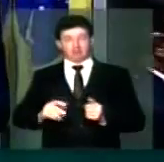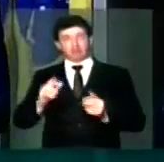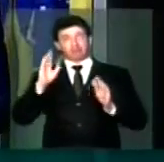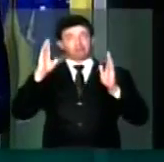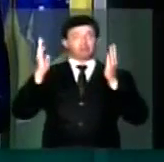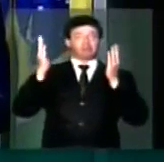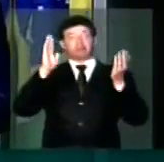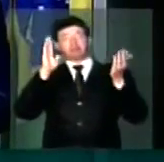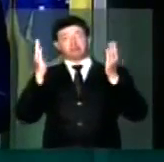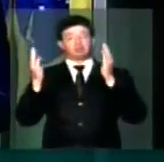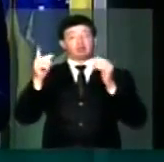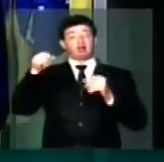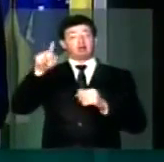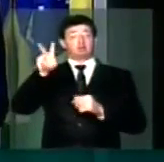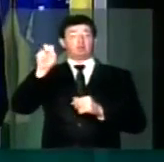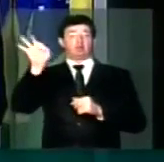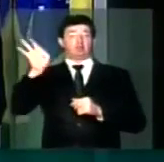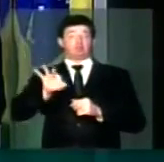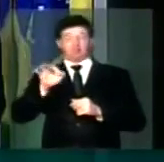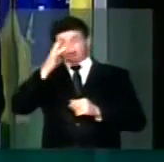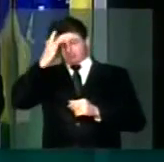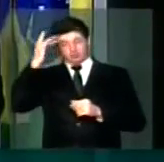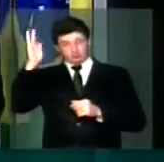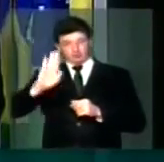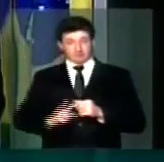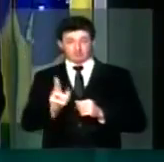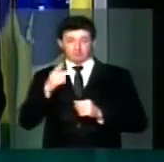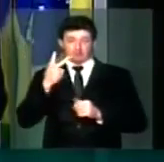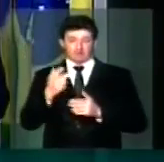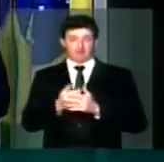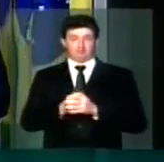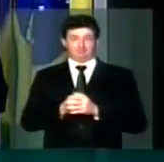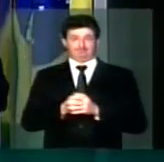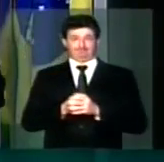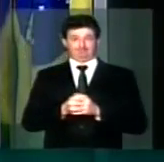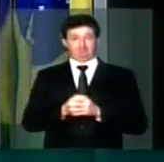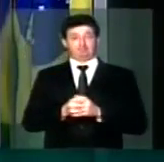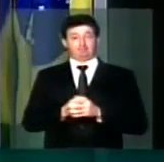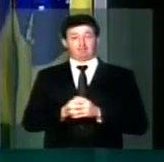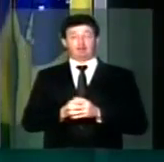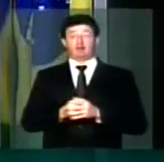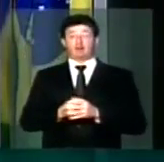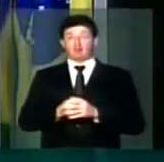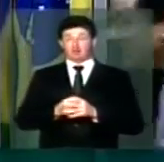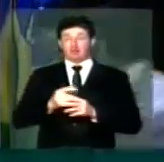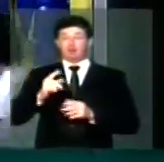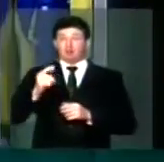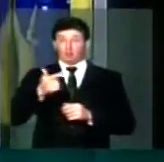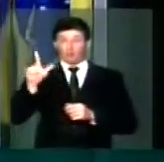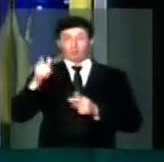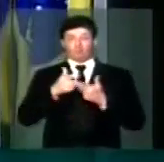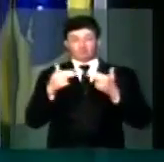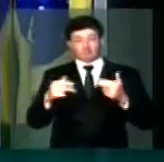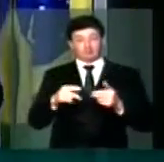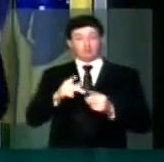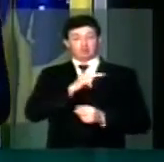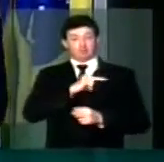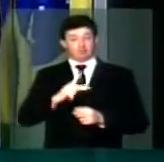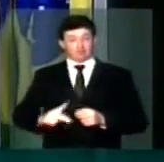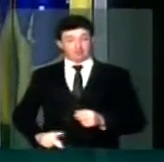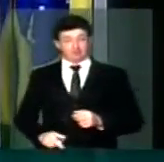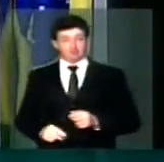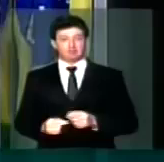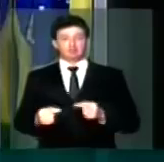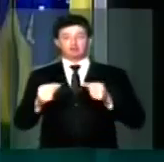para 50% dos eleitores brasileiros. Mais do que isso, a presidente,